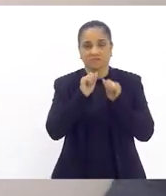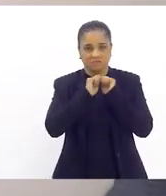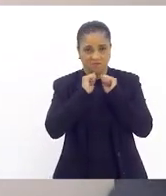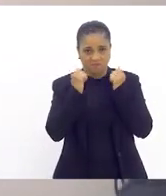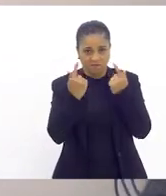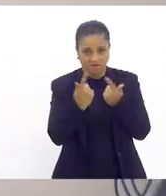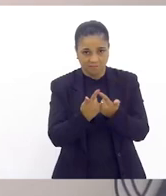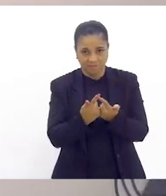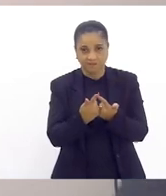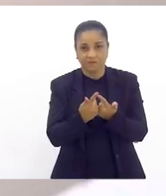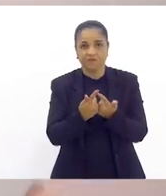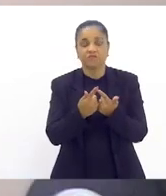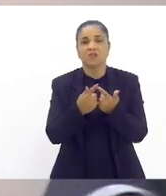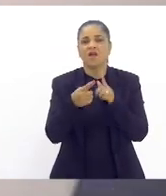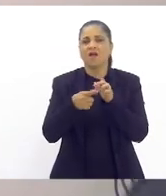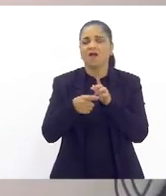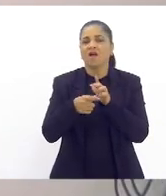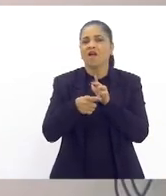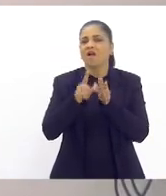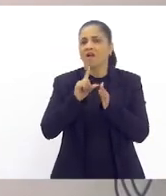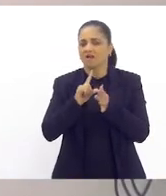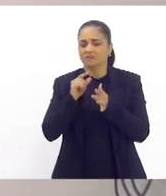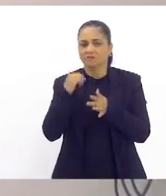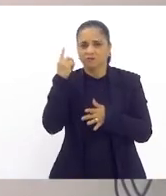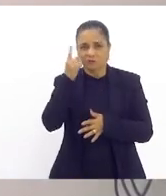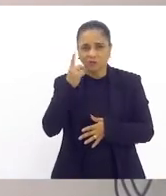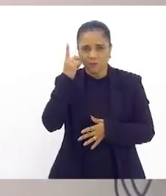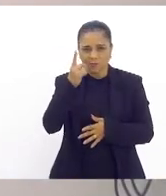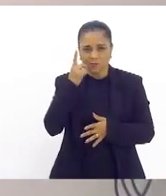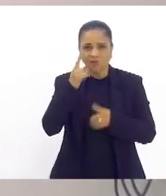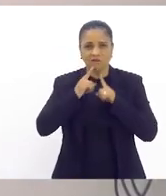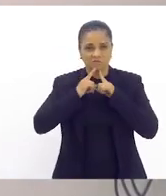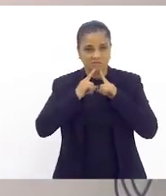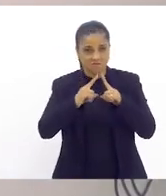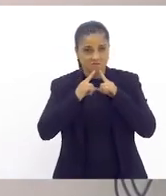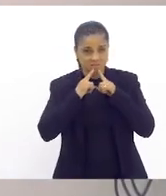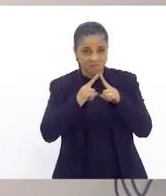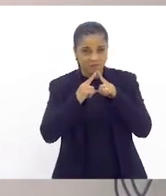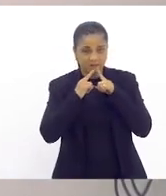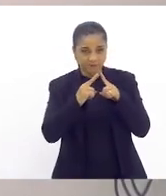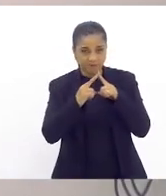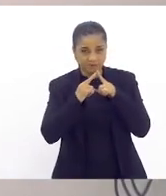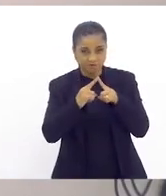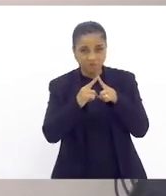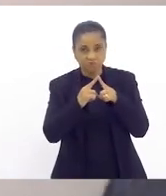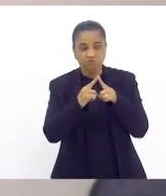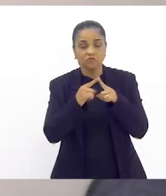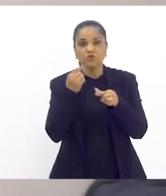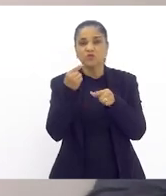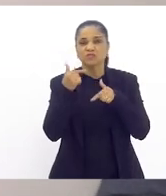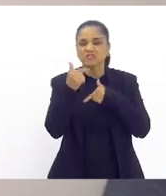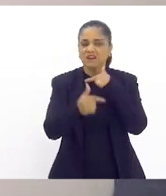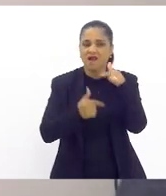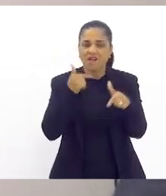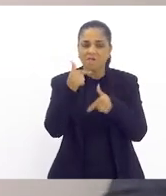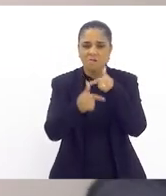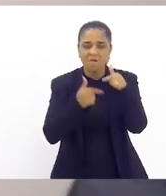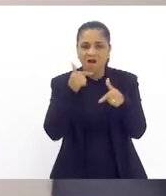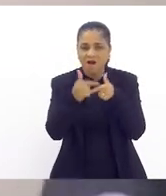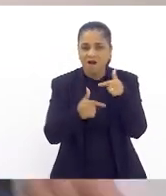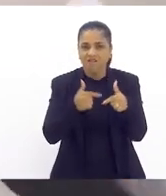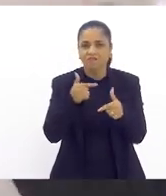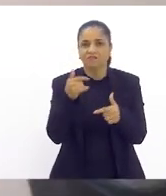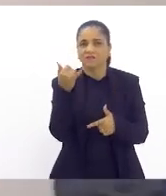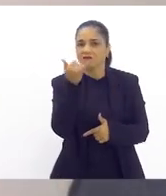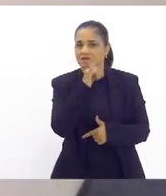colocarmos deputados que me antecederam as reclamações em relação à prestação de serviço de fornecimento de energia no estado